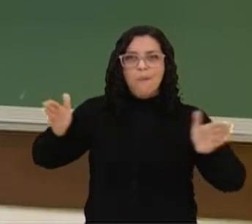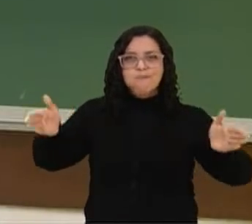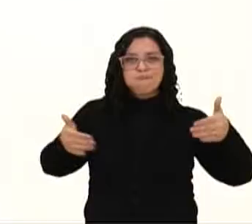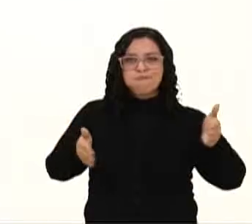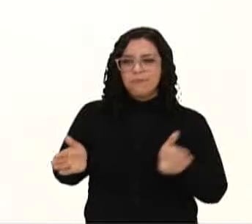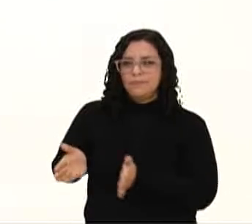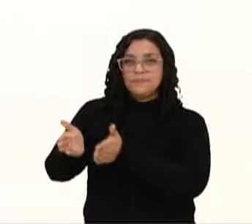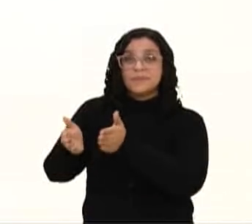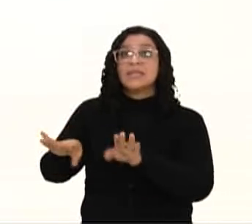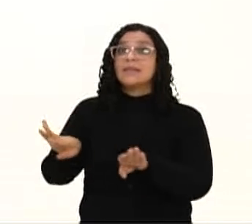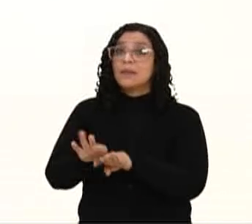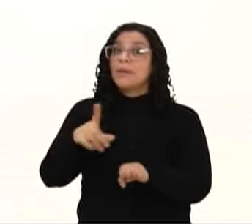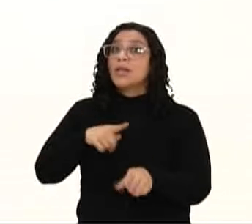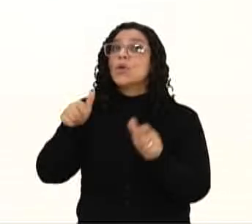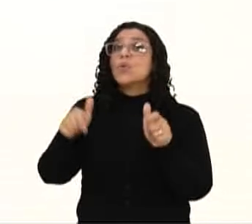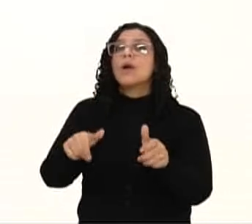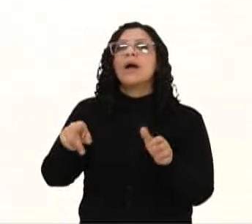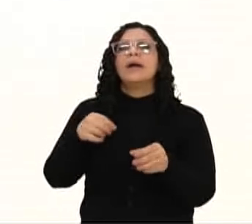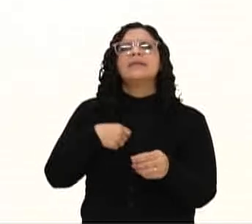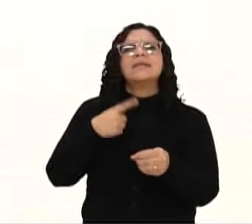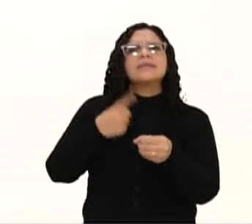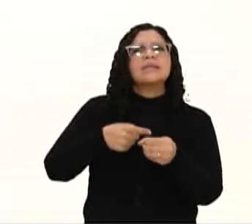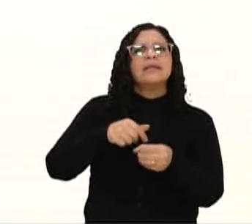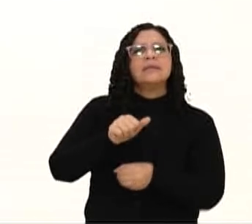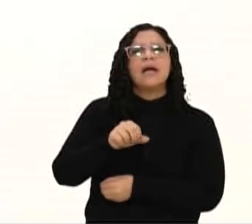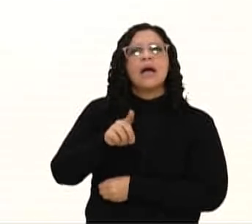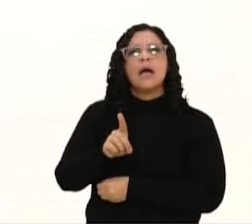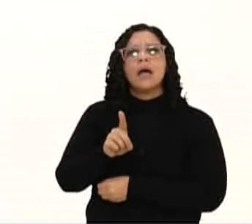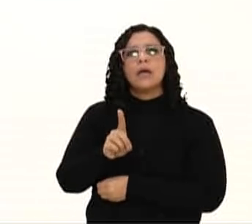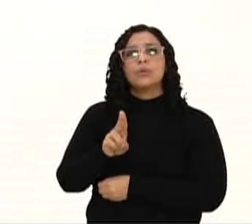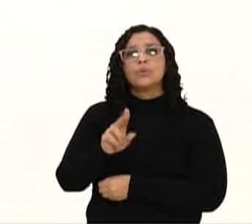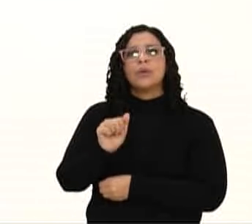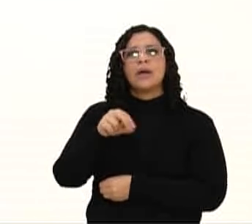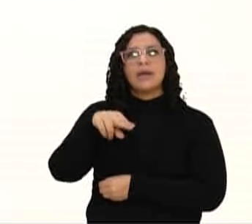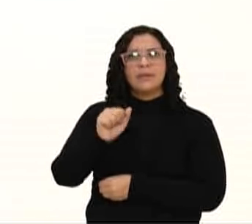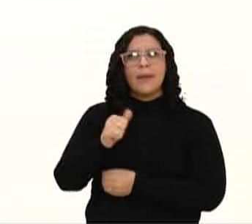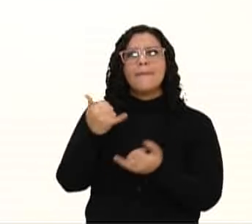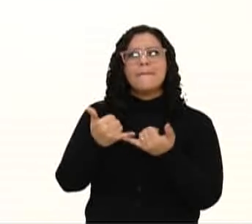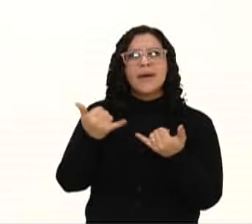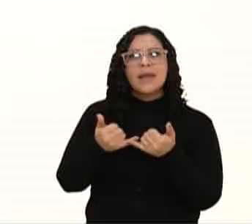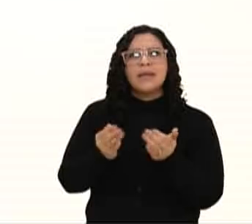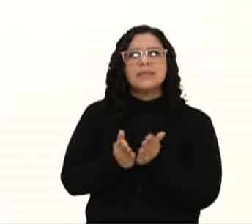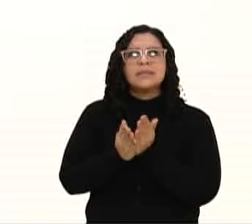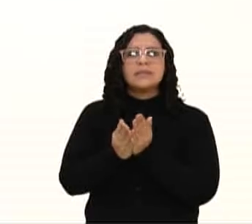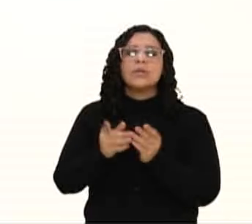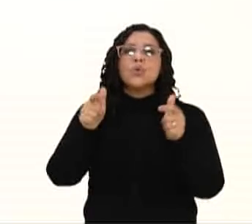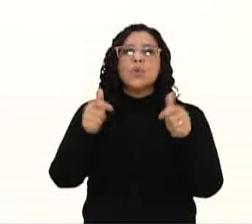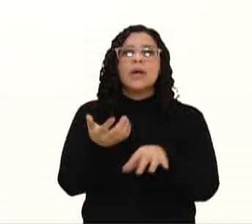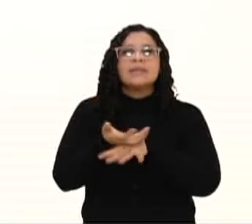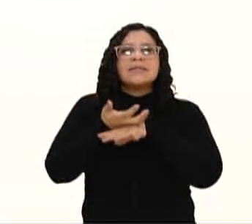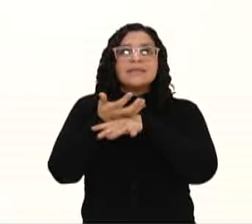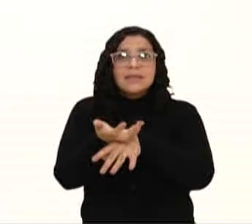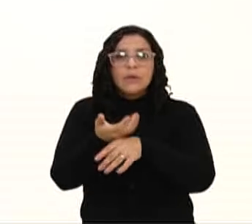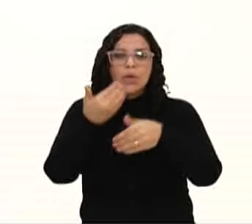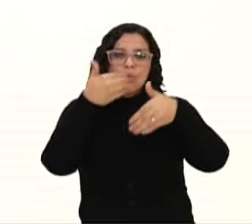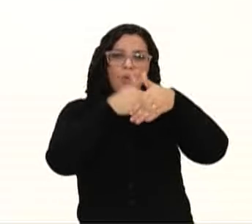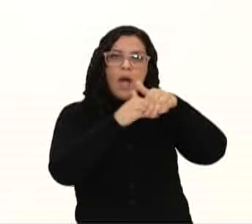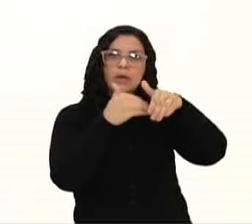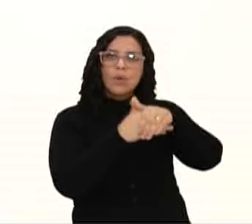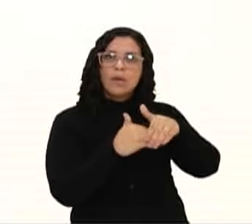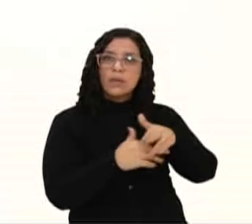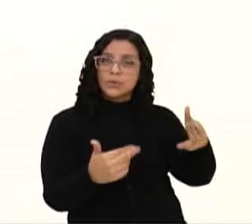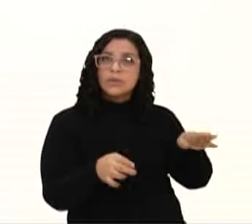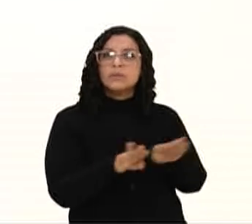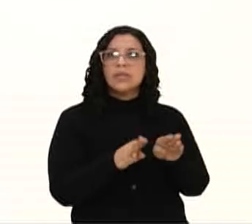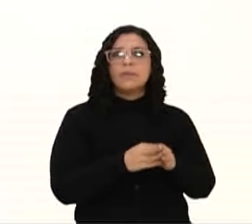estações aduaneiras, que ficam no interior. Então é como se fossem chamados portos secos, né? Lugares onde ficam armazenadas as coisas e que